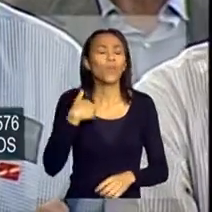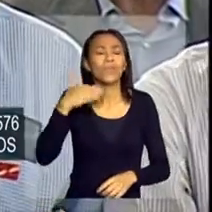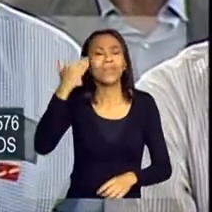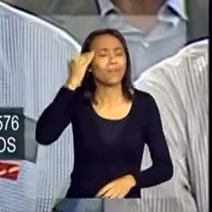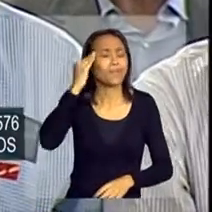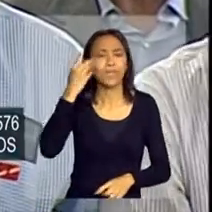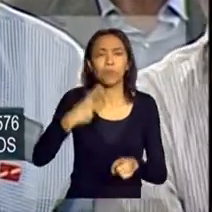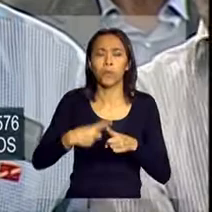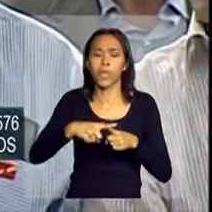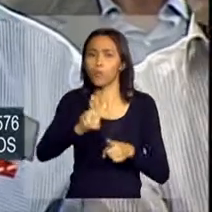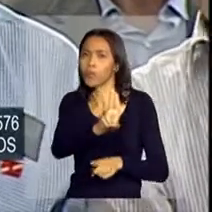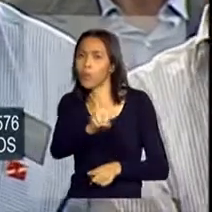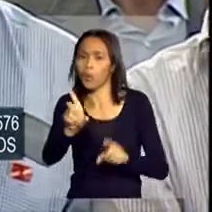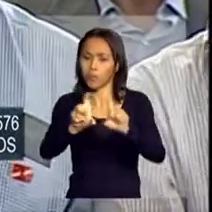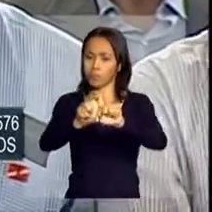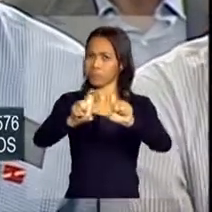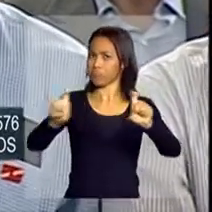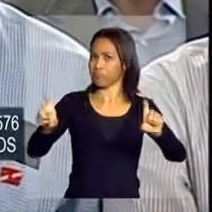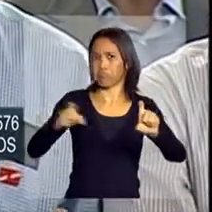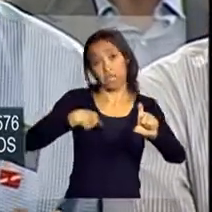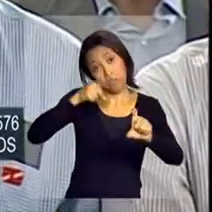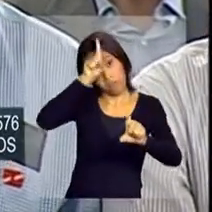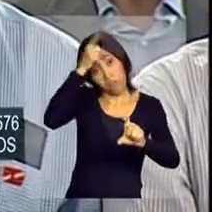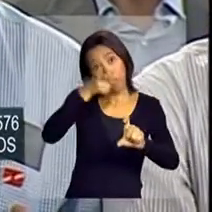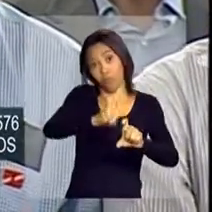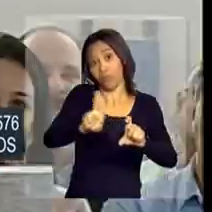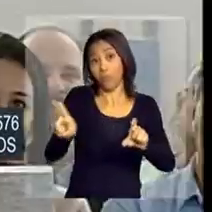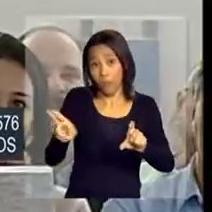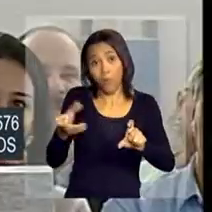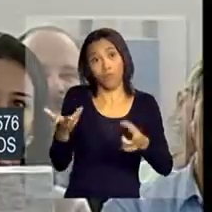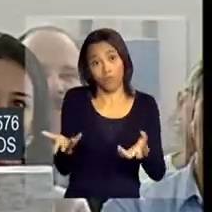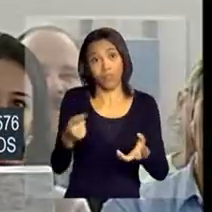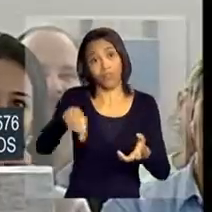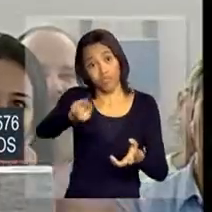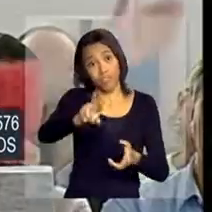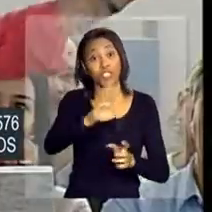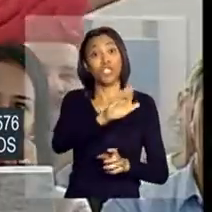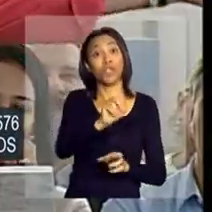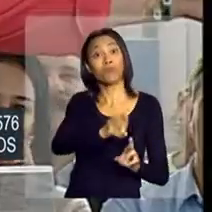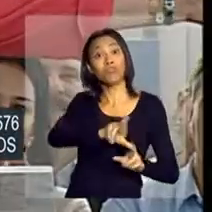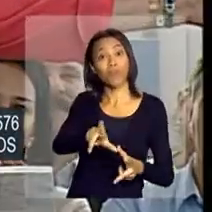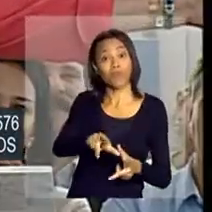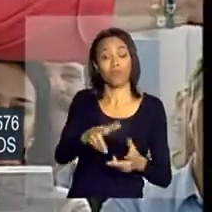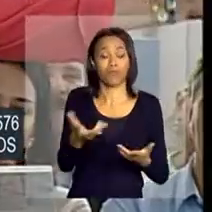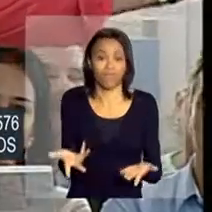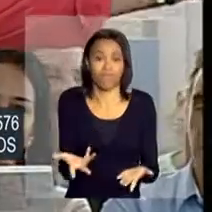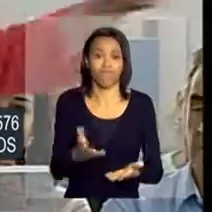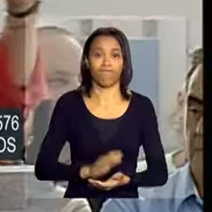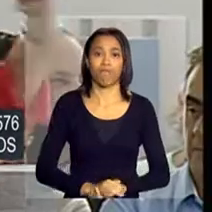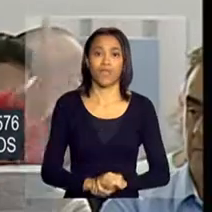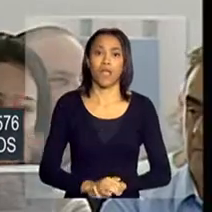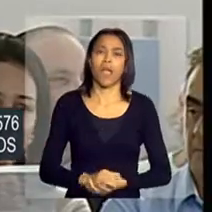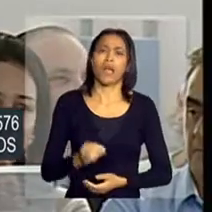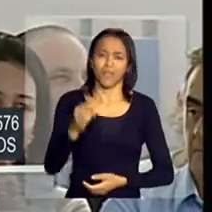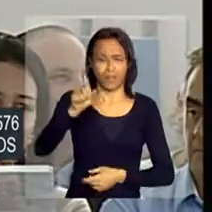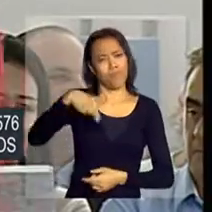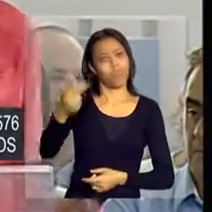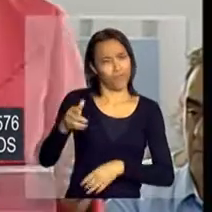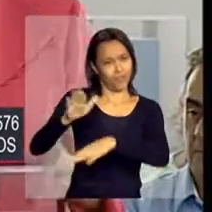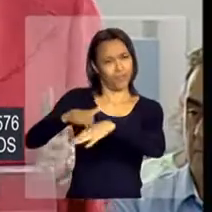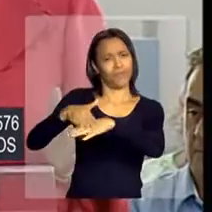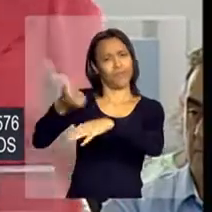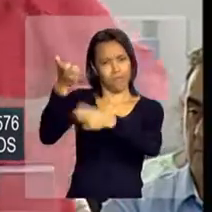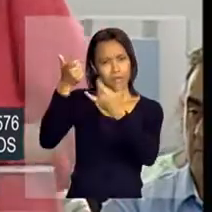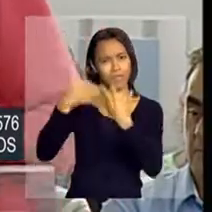entendo, porque a gente tem de inventar o nome para uma coisa que vocês chamam diferente. Mas aí, o ministro depois vai me explicar por